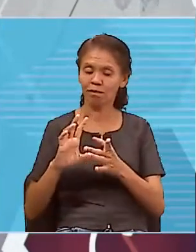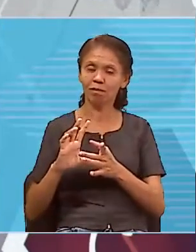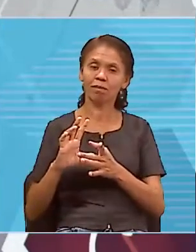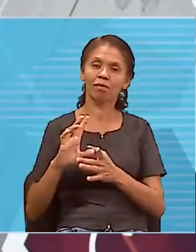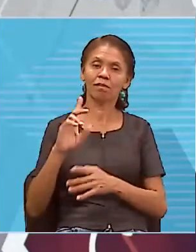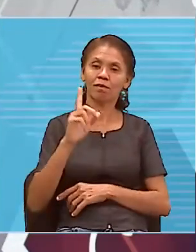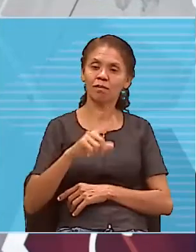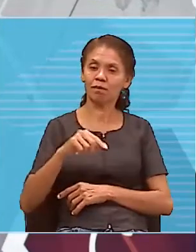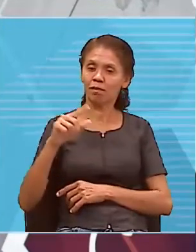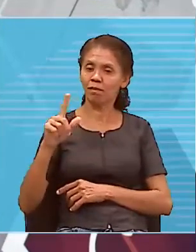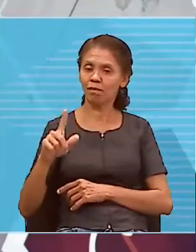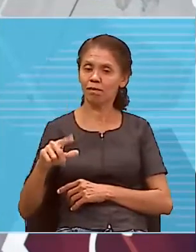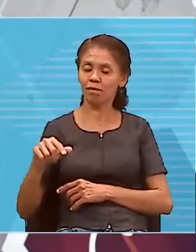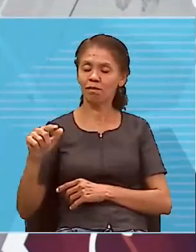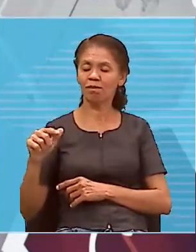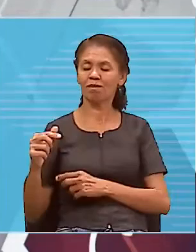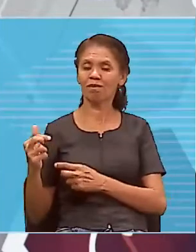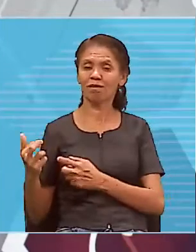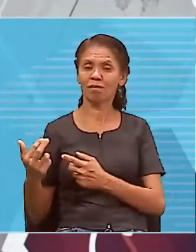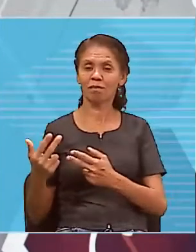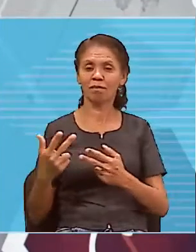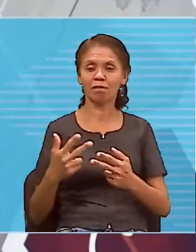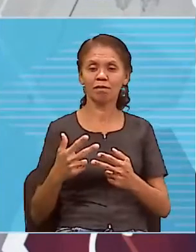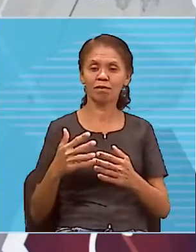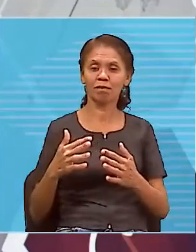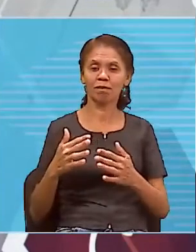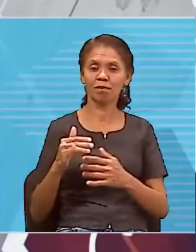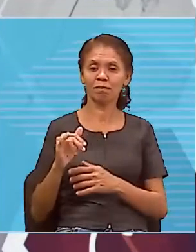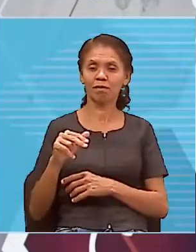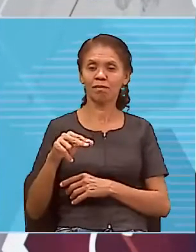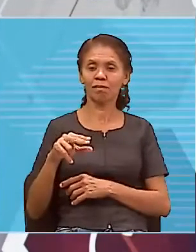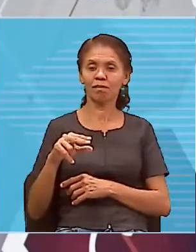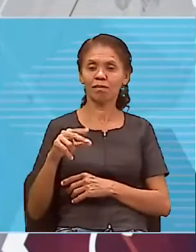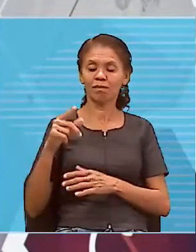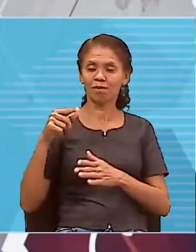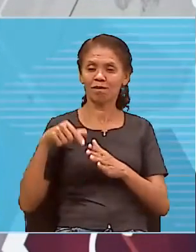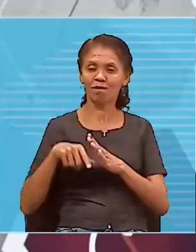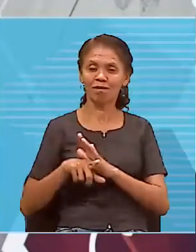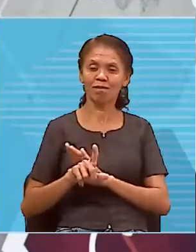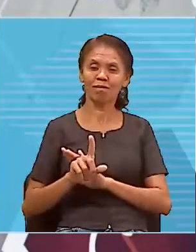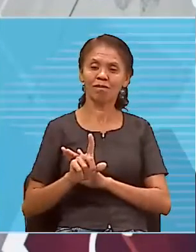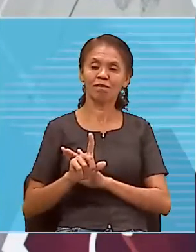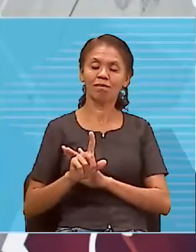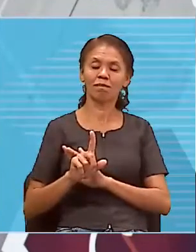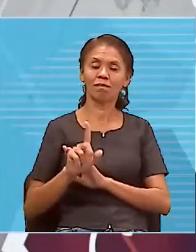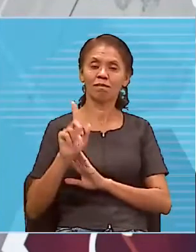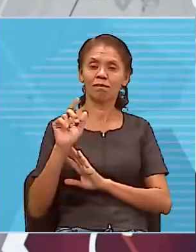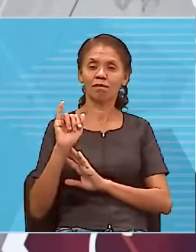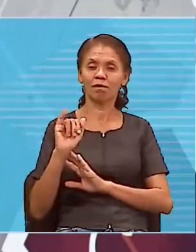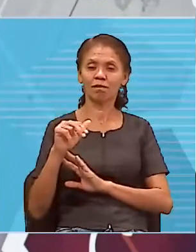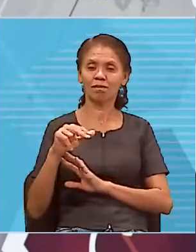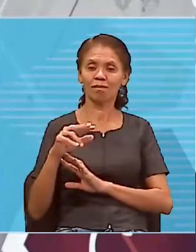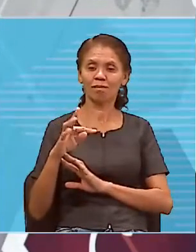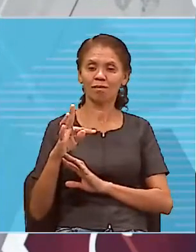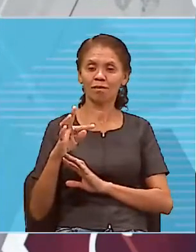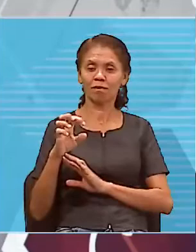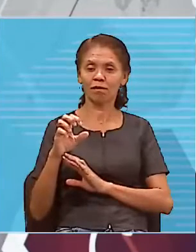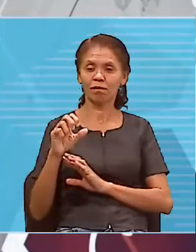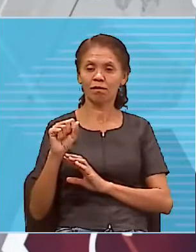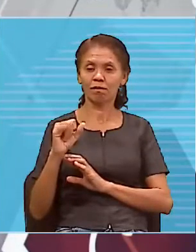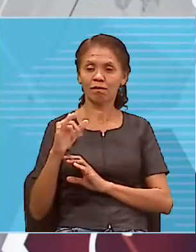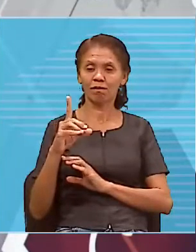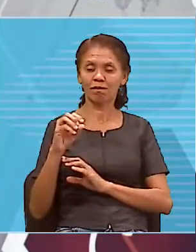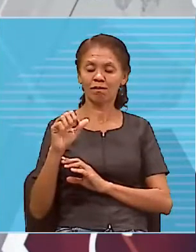frequência a intensidade dessa onda a amplitude dessa onda é somada